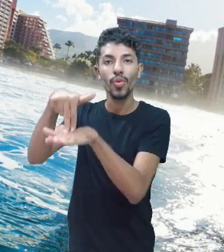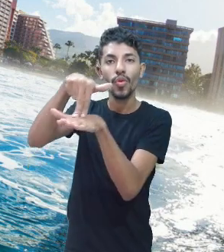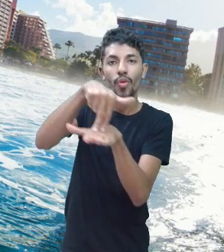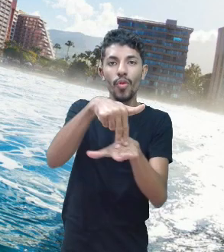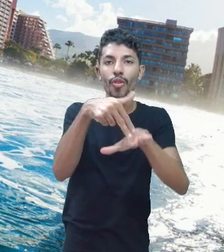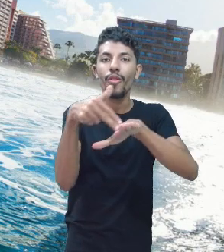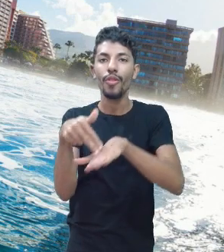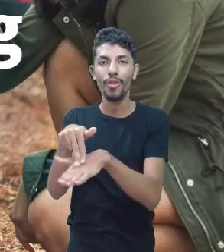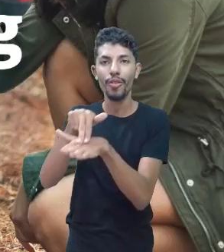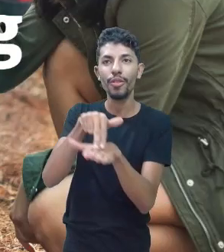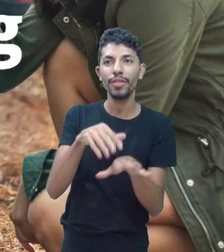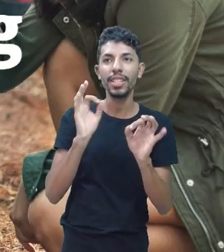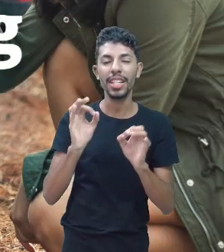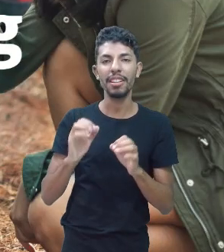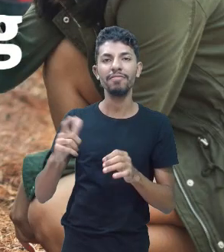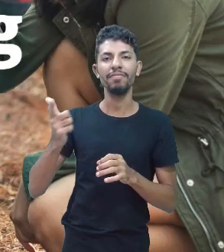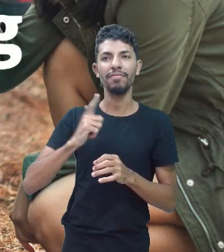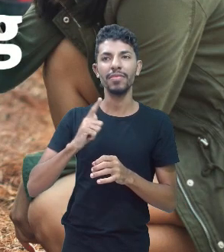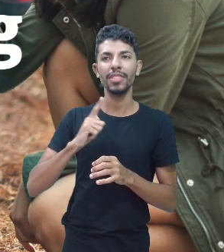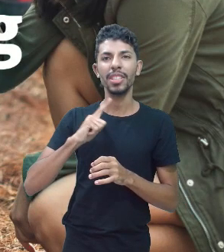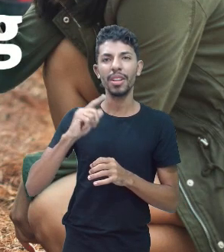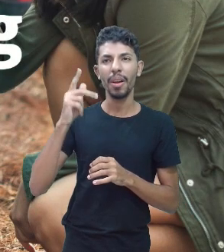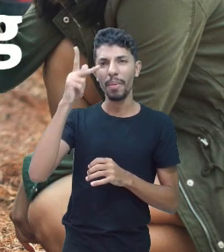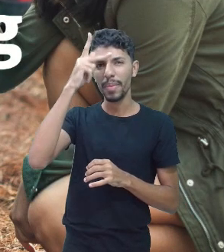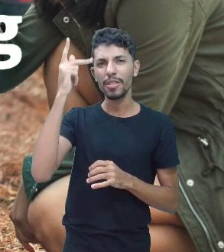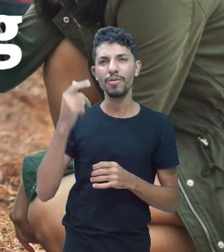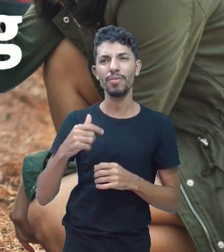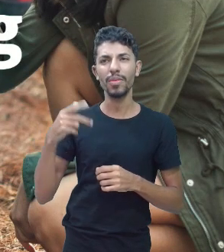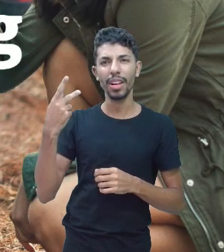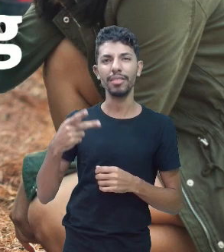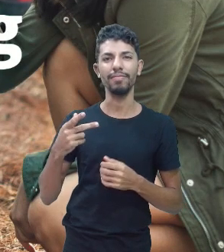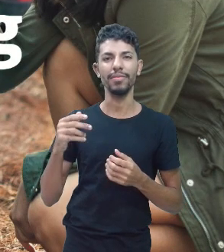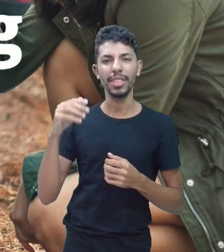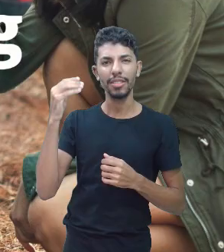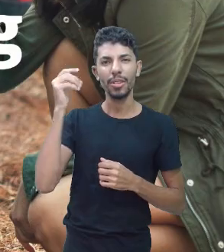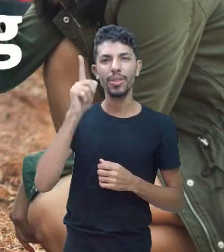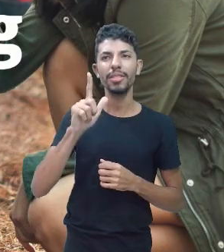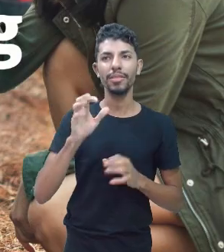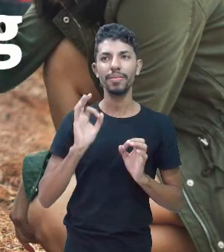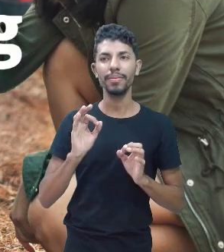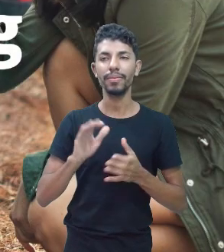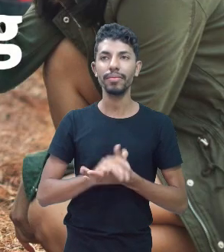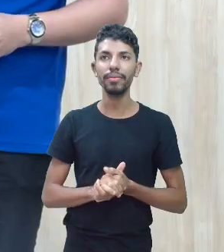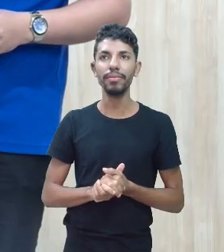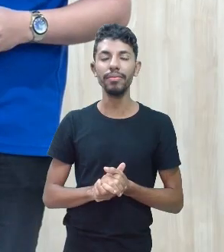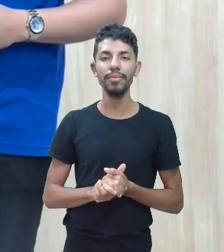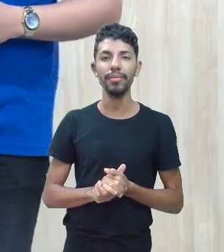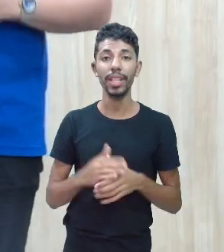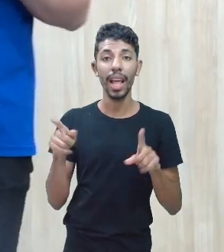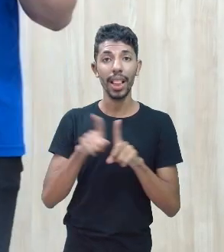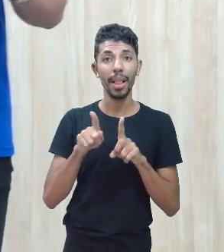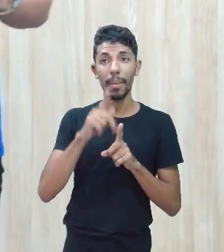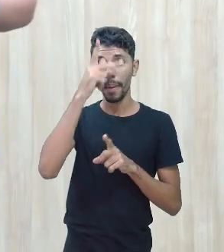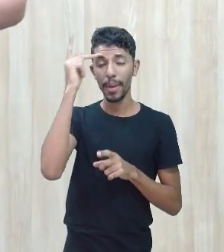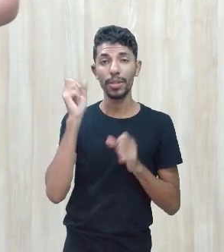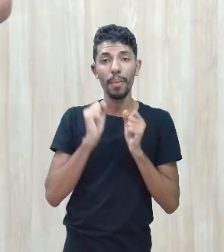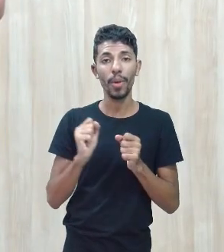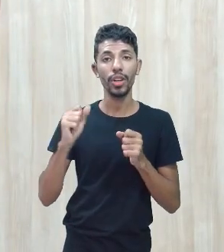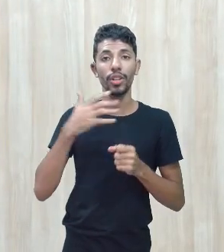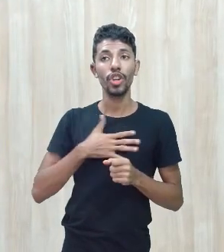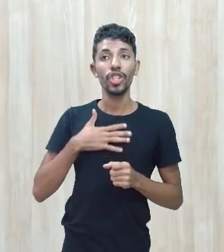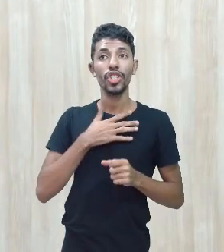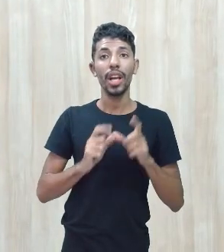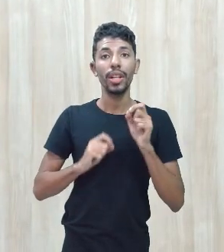legal, a gente tem um campeão aqui no nosso meio. Para quem gosta também de um ar puro no meio dessa correria que a gente vive